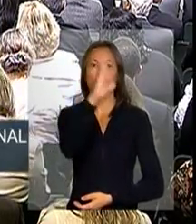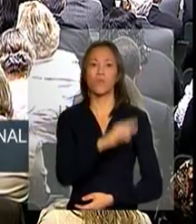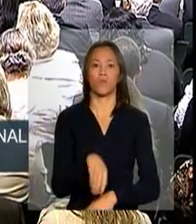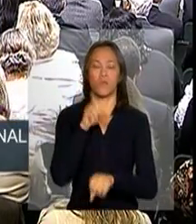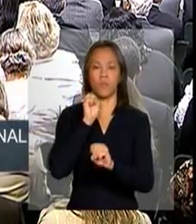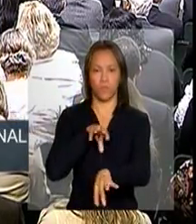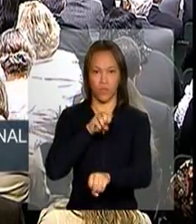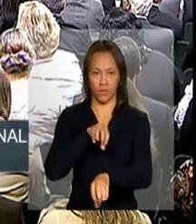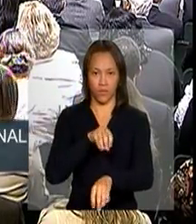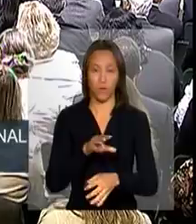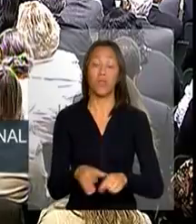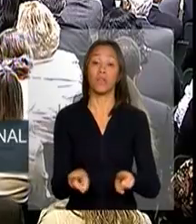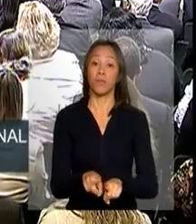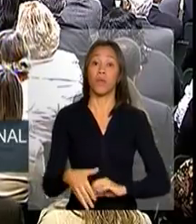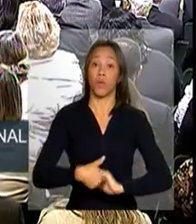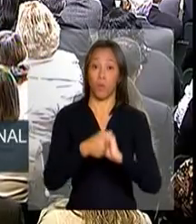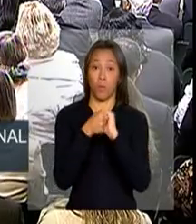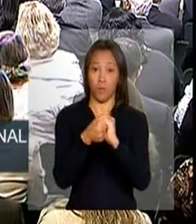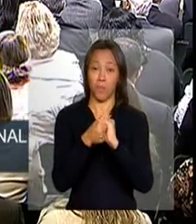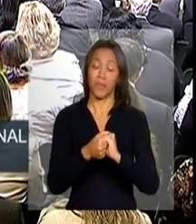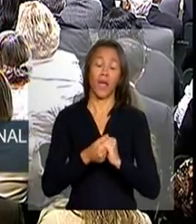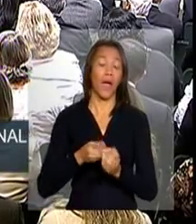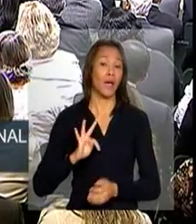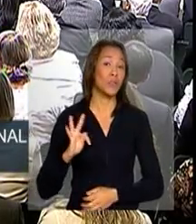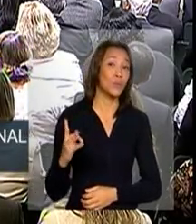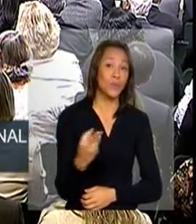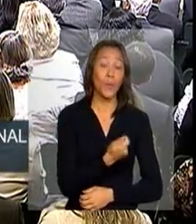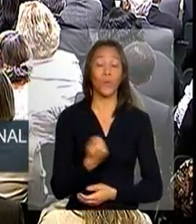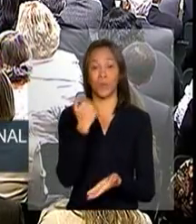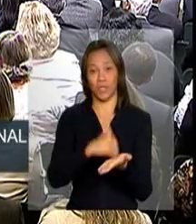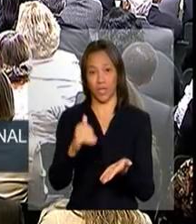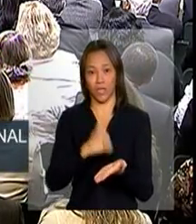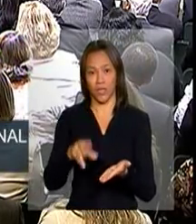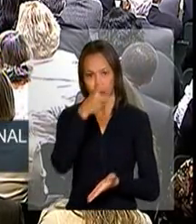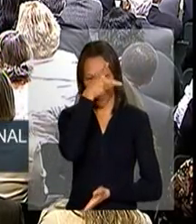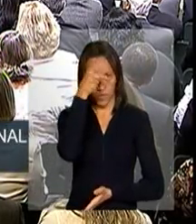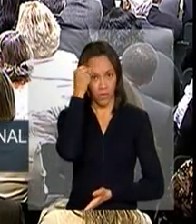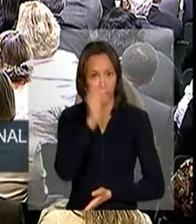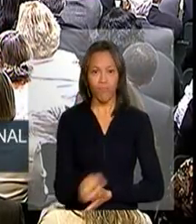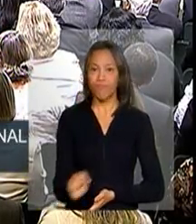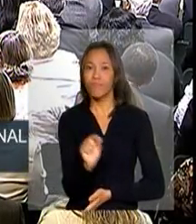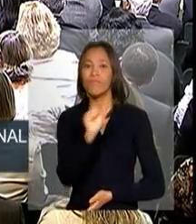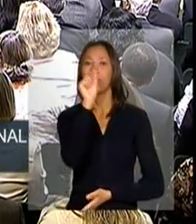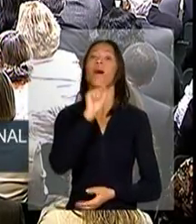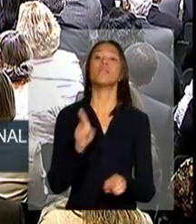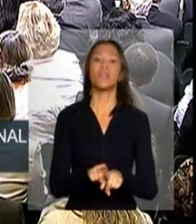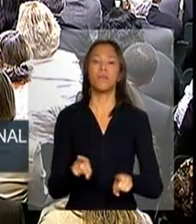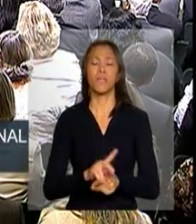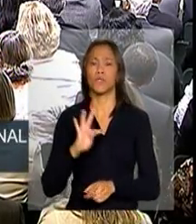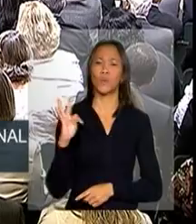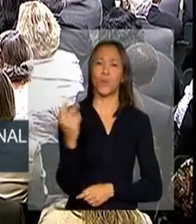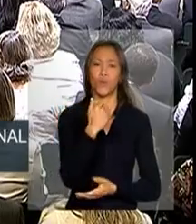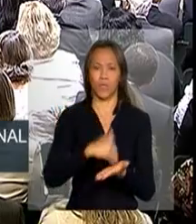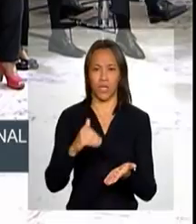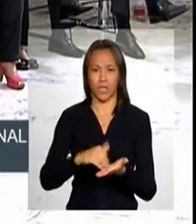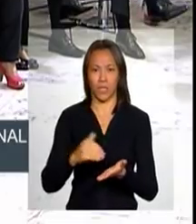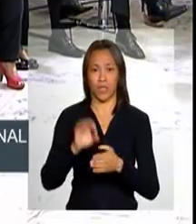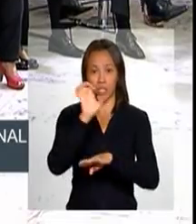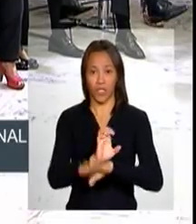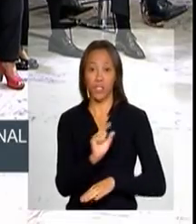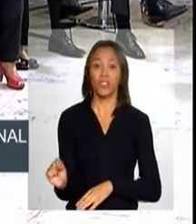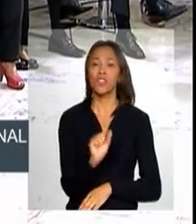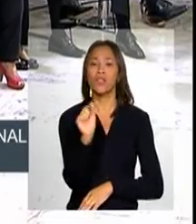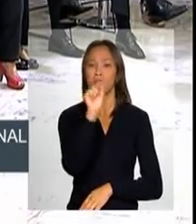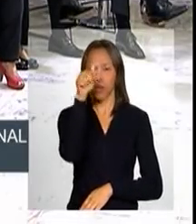Educação. Cumprimentar todos os secretários municipais, todos os secretários estaduais de